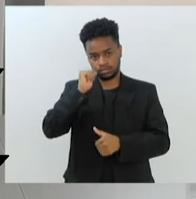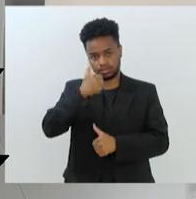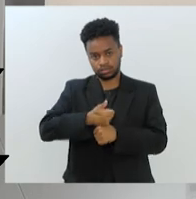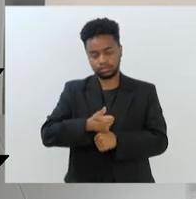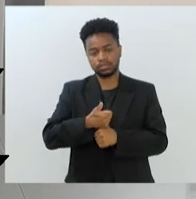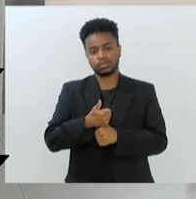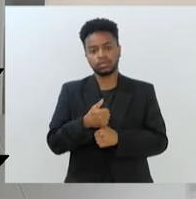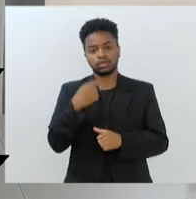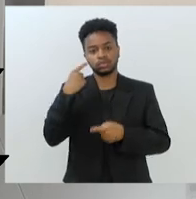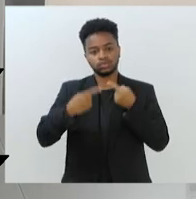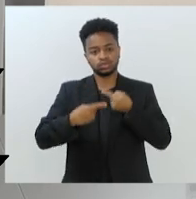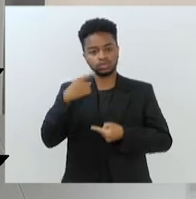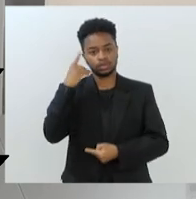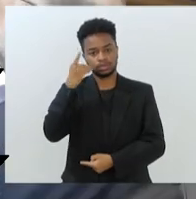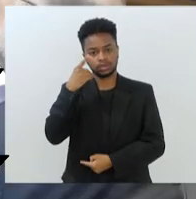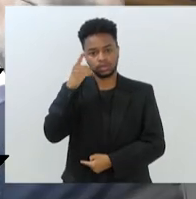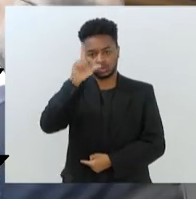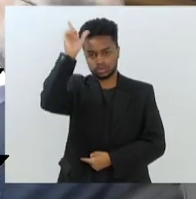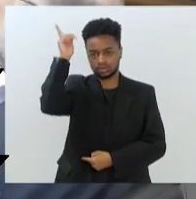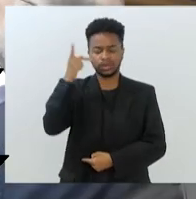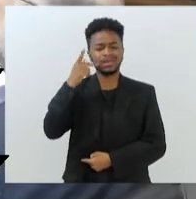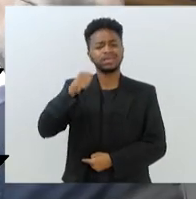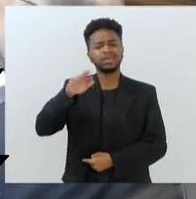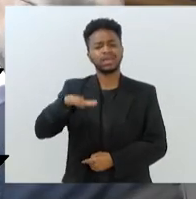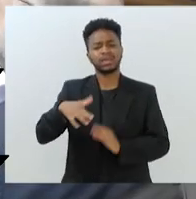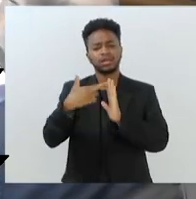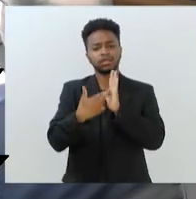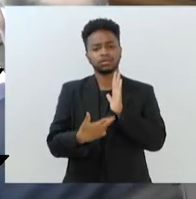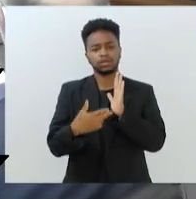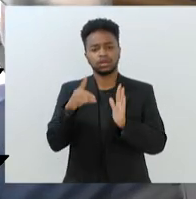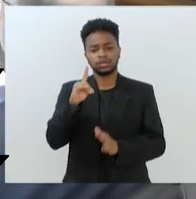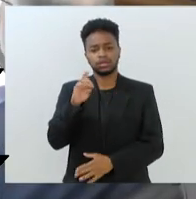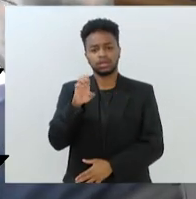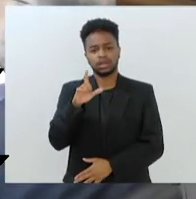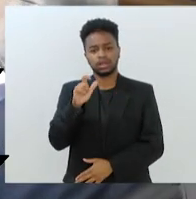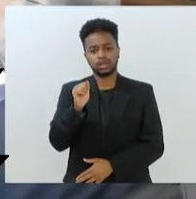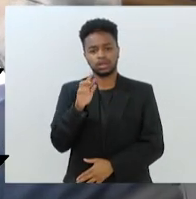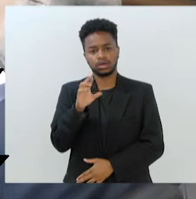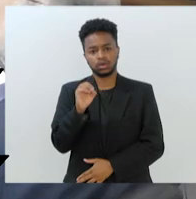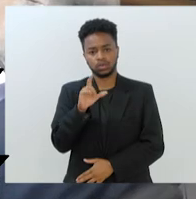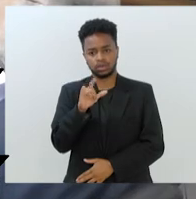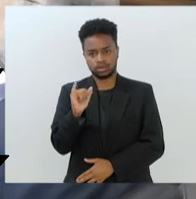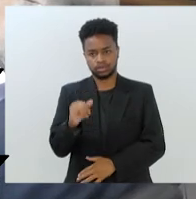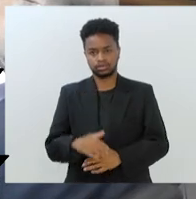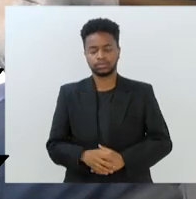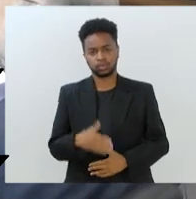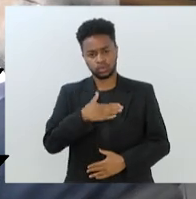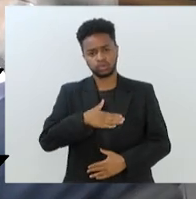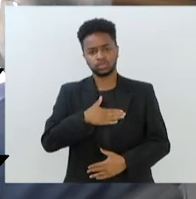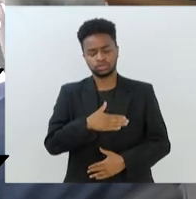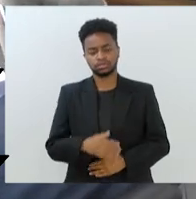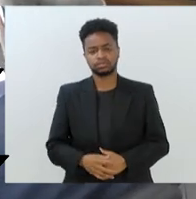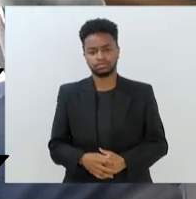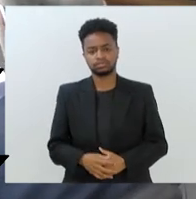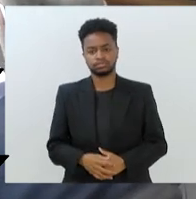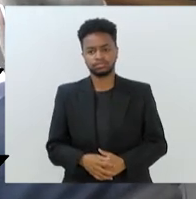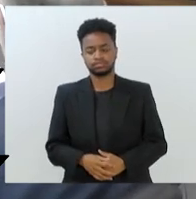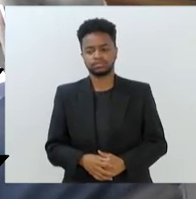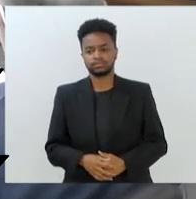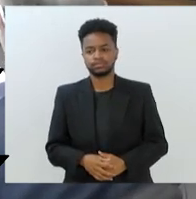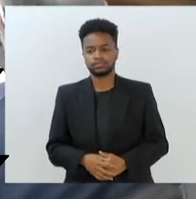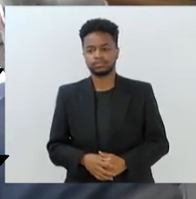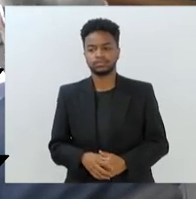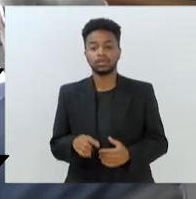discutir, deputado Luiz Paulo. Quem foi o relator? Deputado Delaroli. Gostei do relator, deputado Delaroli, porque